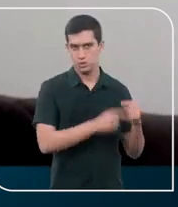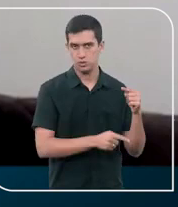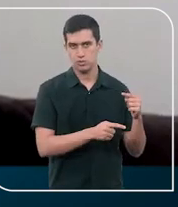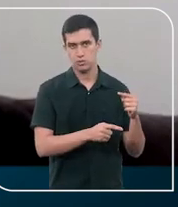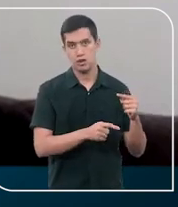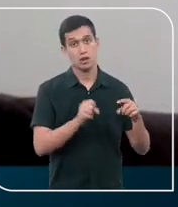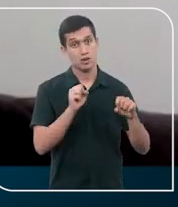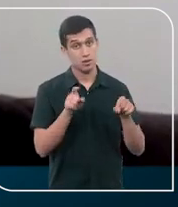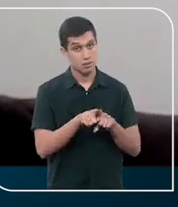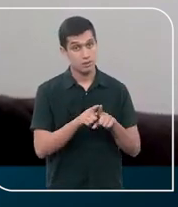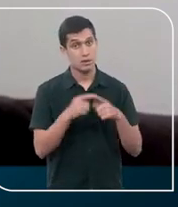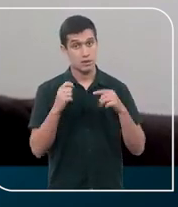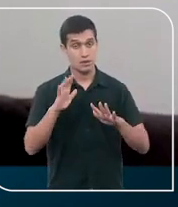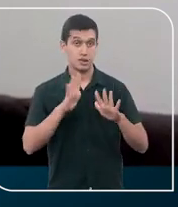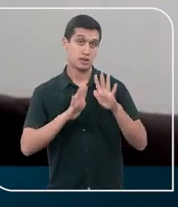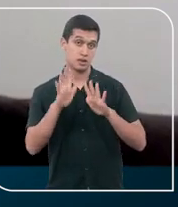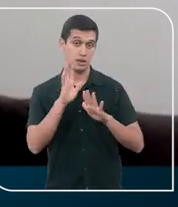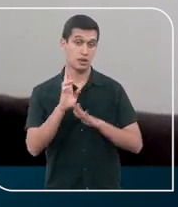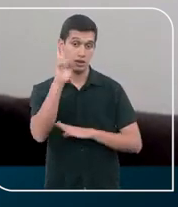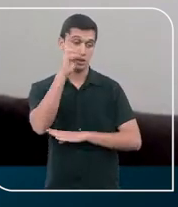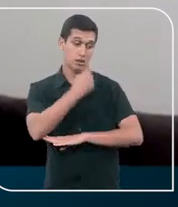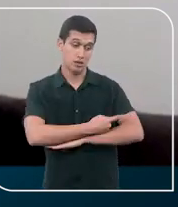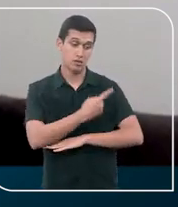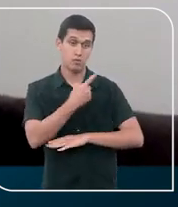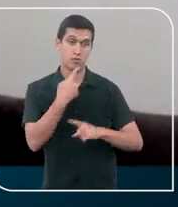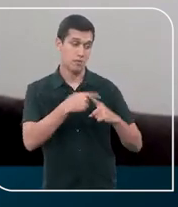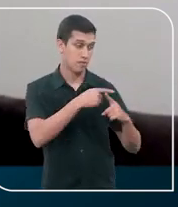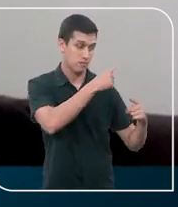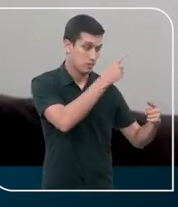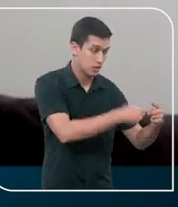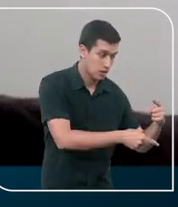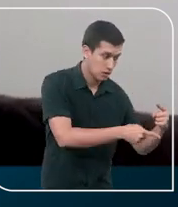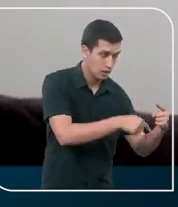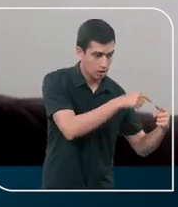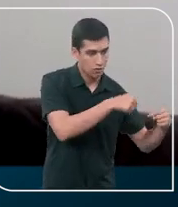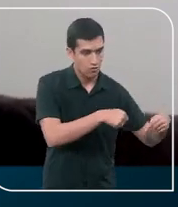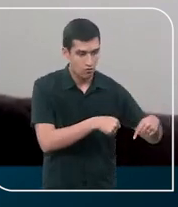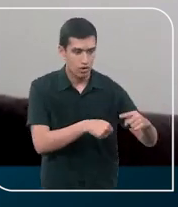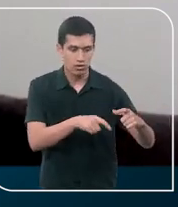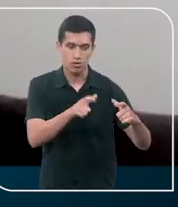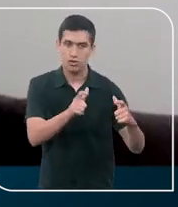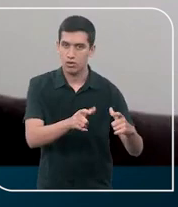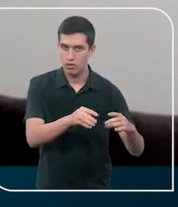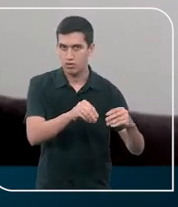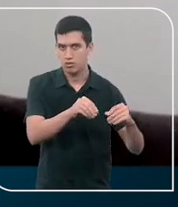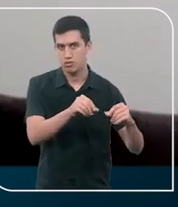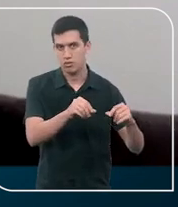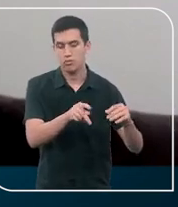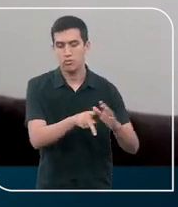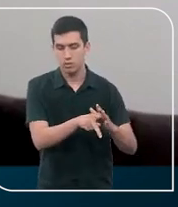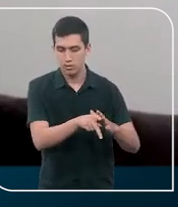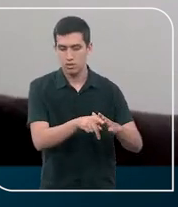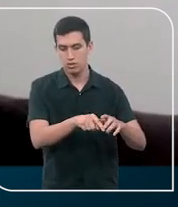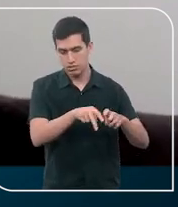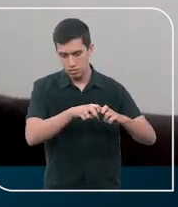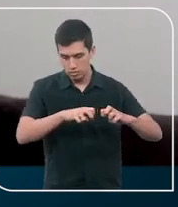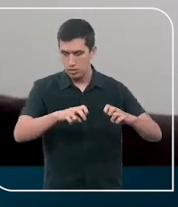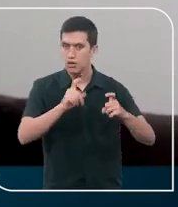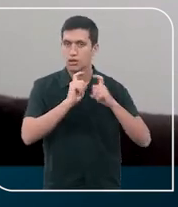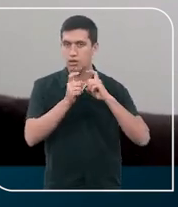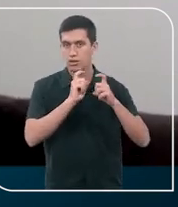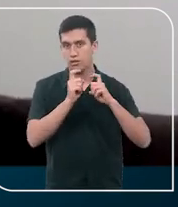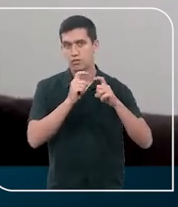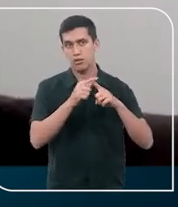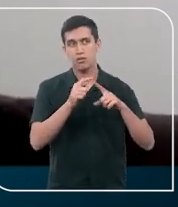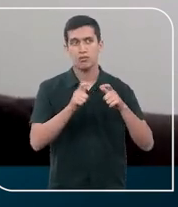de proibir que esse condômino inadimplente esteja no recinto das assembleias, que na maior parte das vezes acontece nas